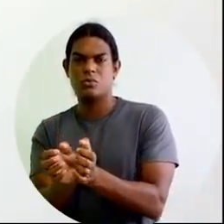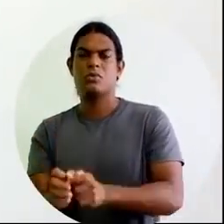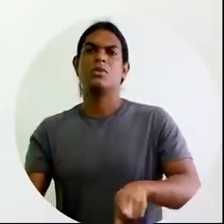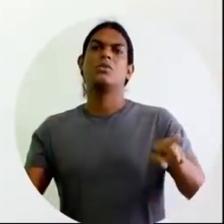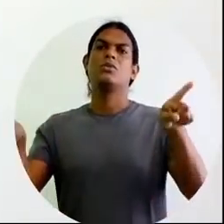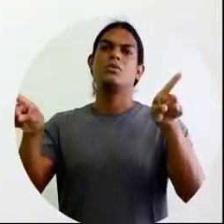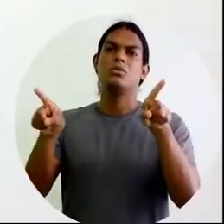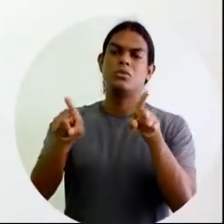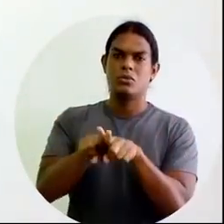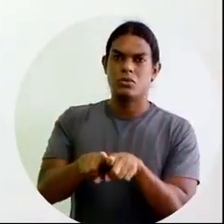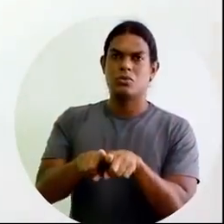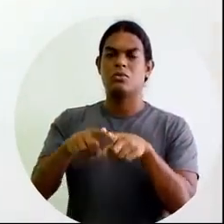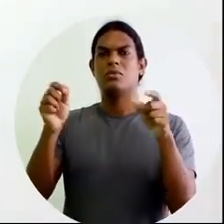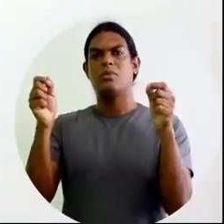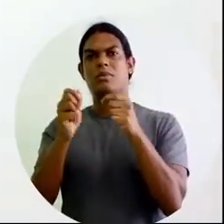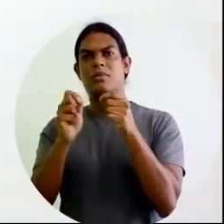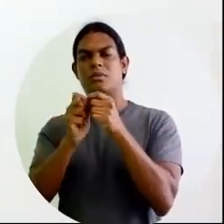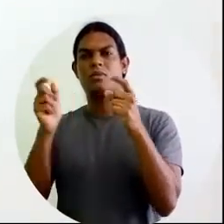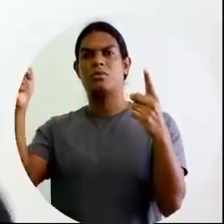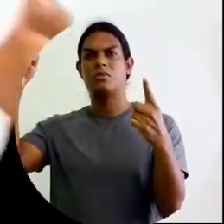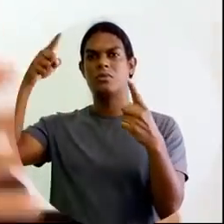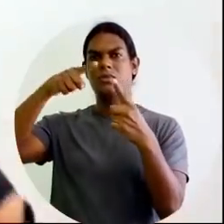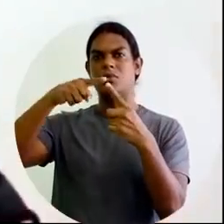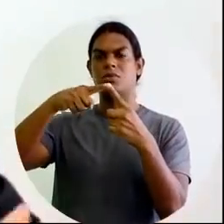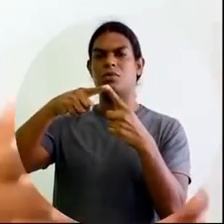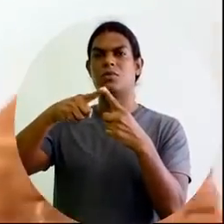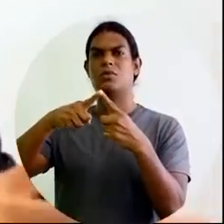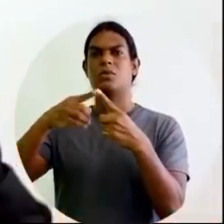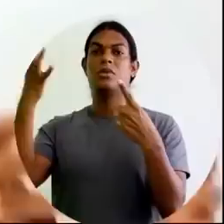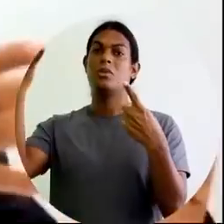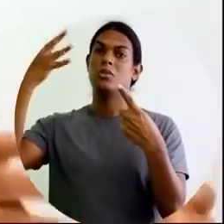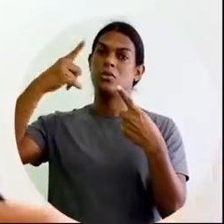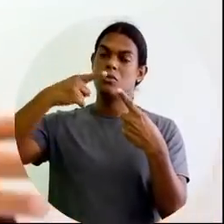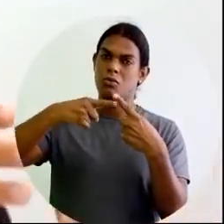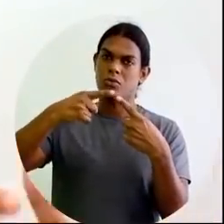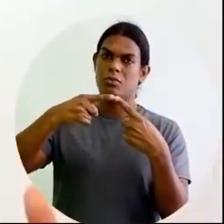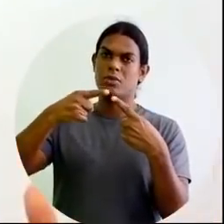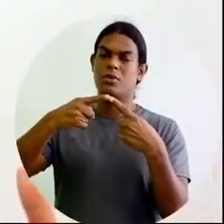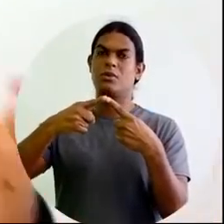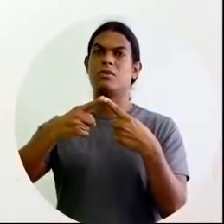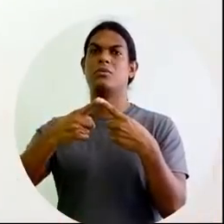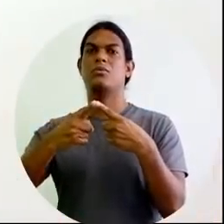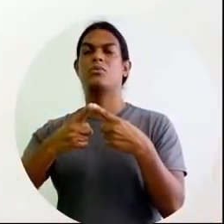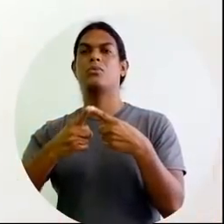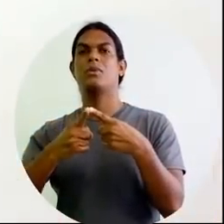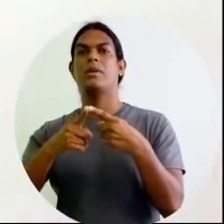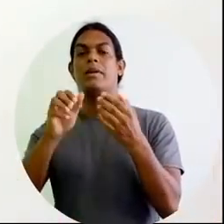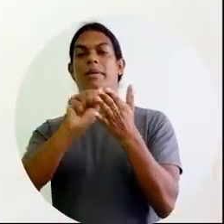aquele grupo de pessoas com foco, com objetivo de ir lá e executar uma determinada